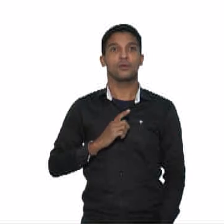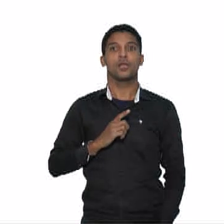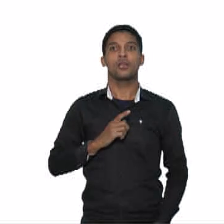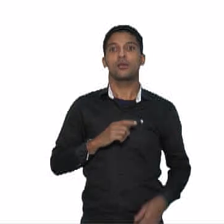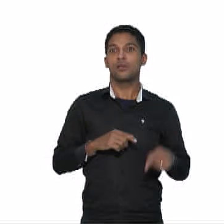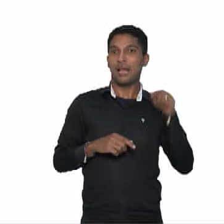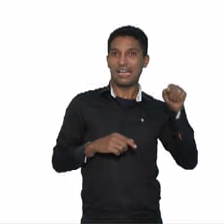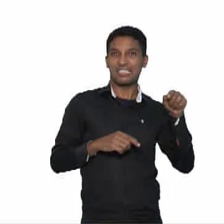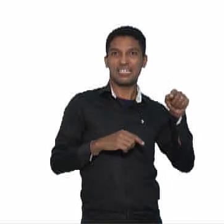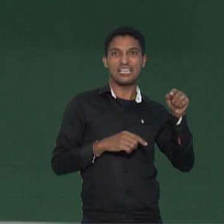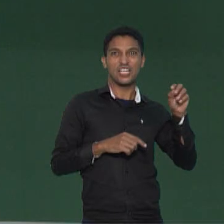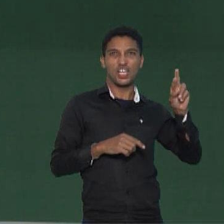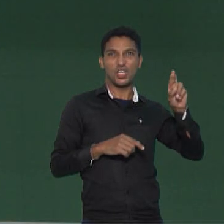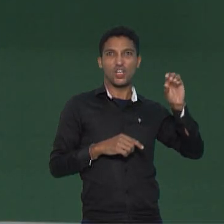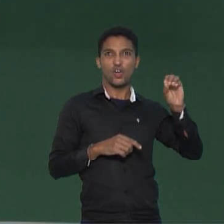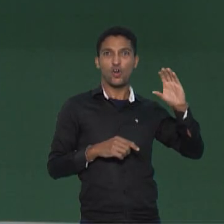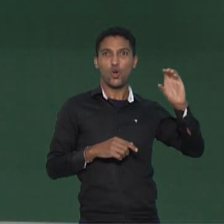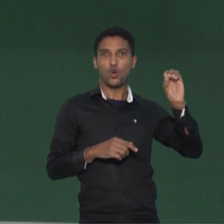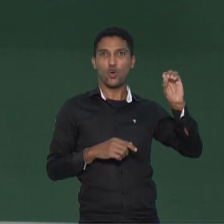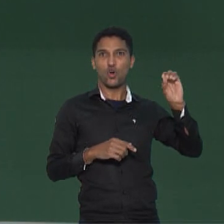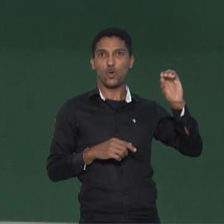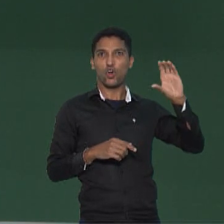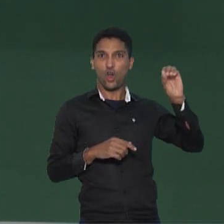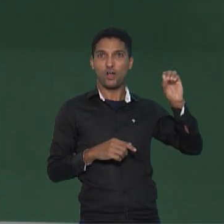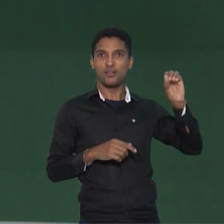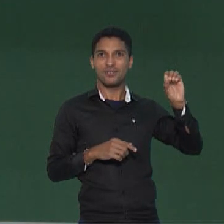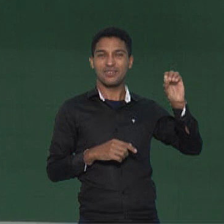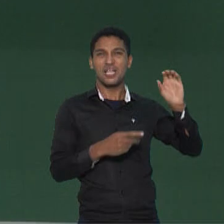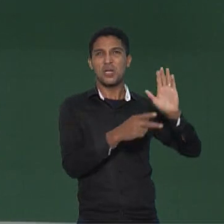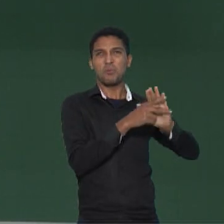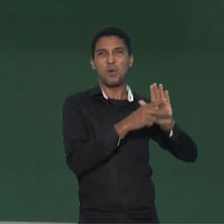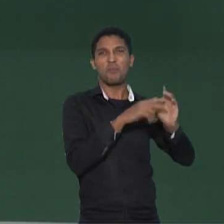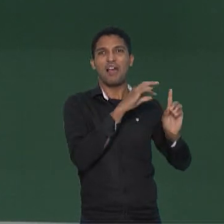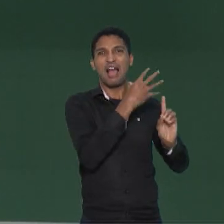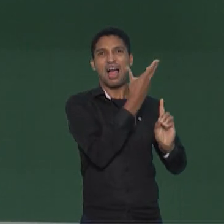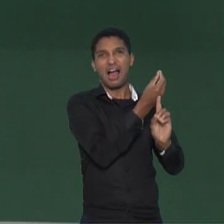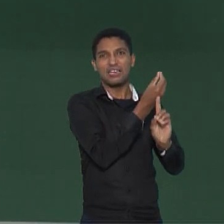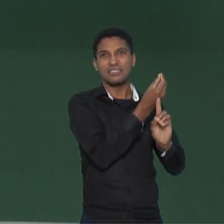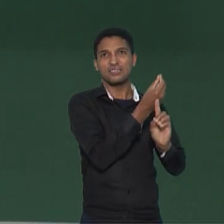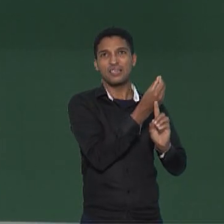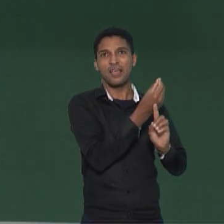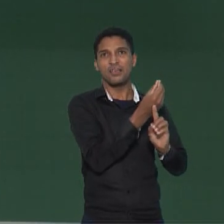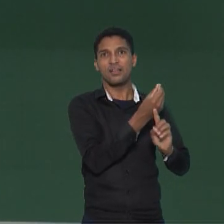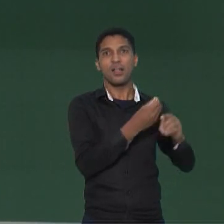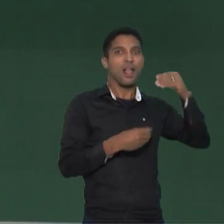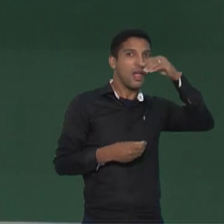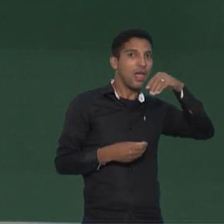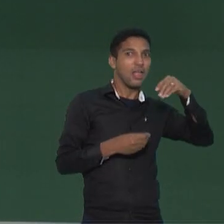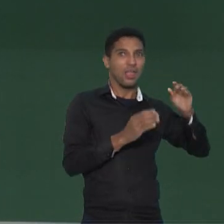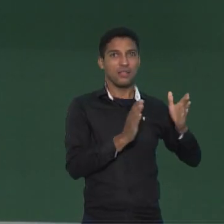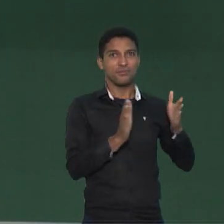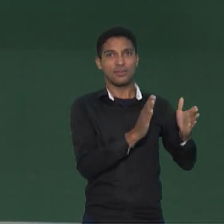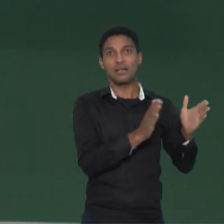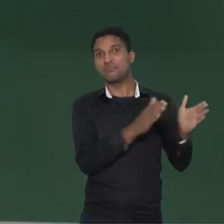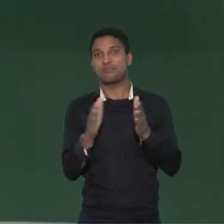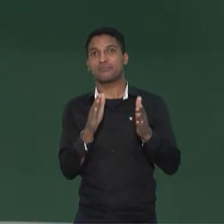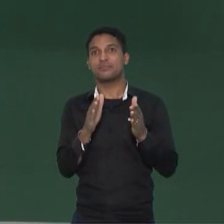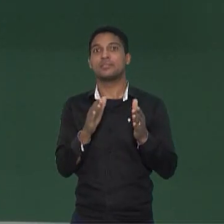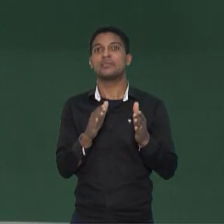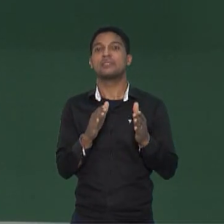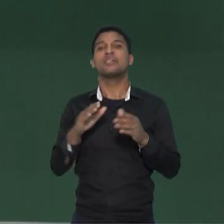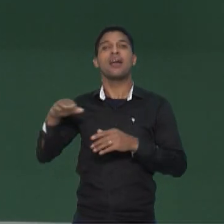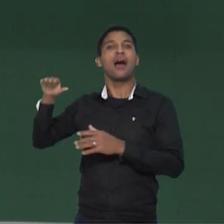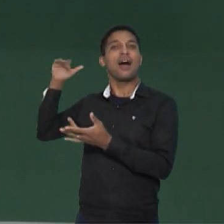rococó, que botava a pessoa andando no balanço, por aí vai, né? Características. Retorno ao passado